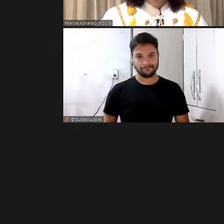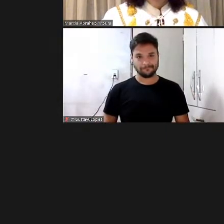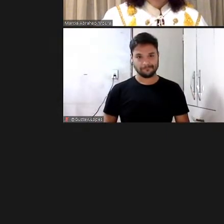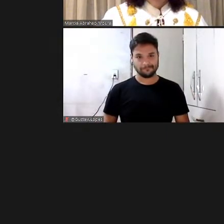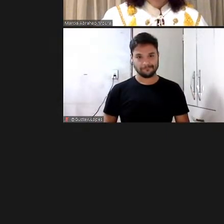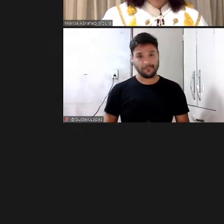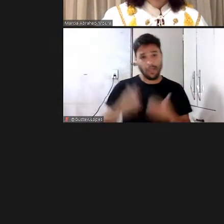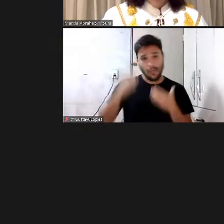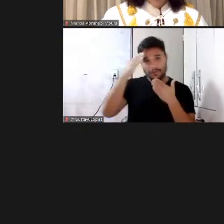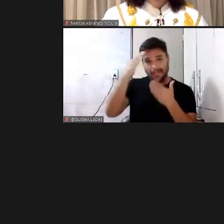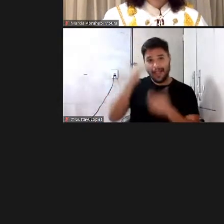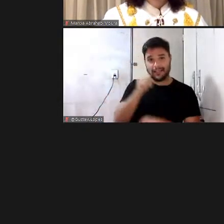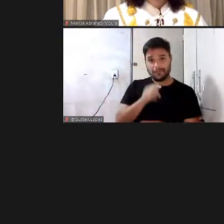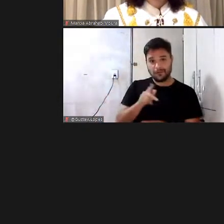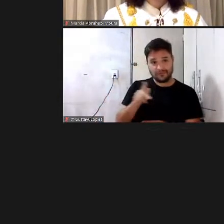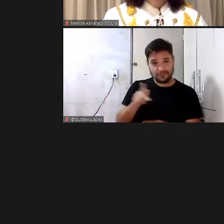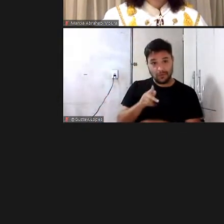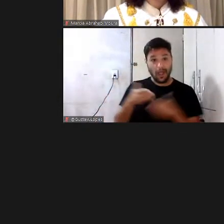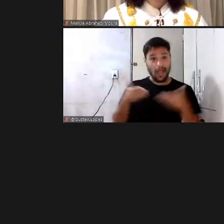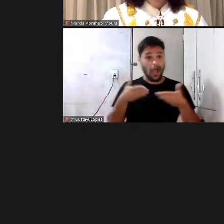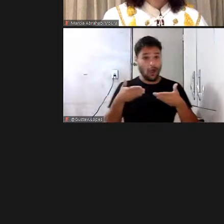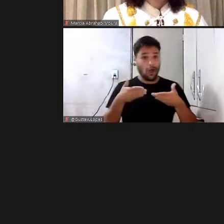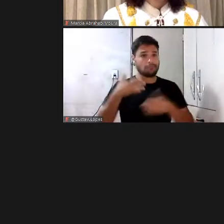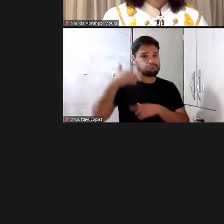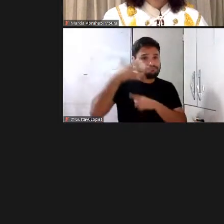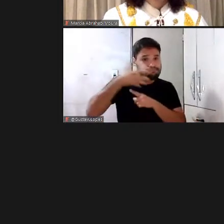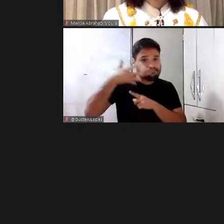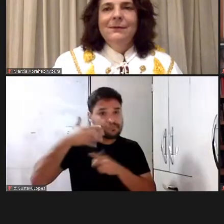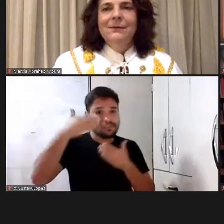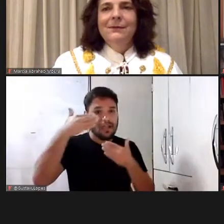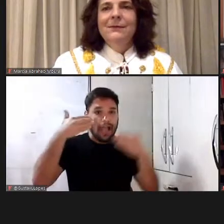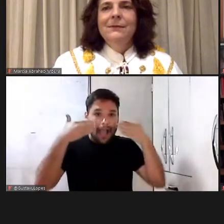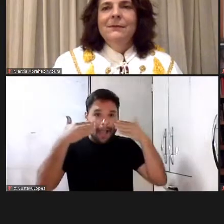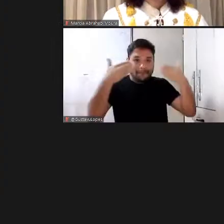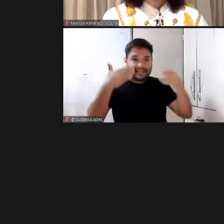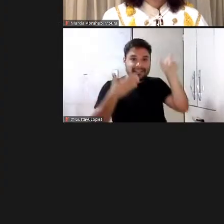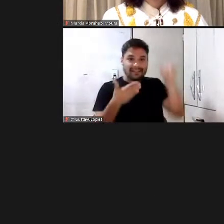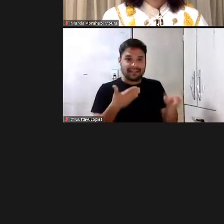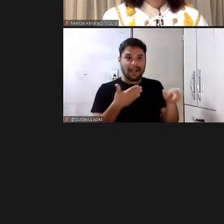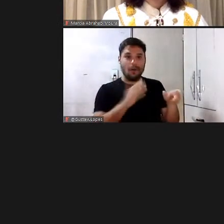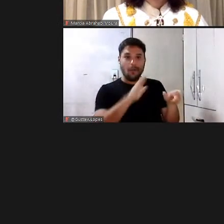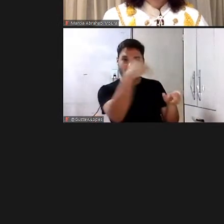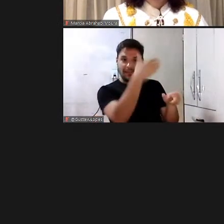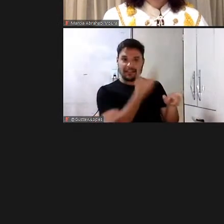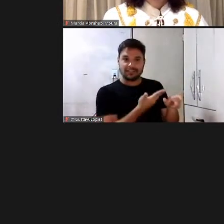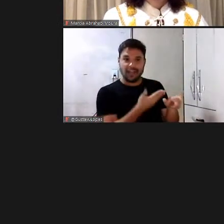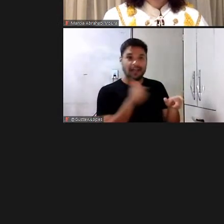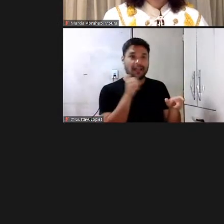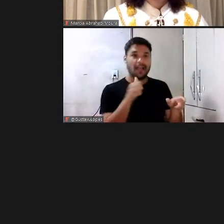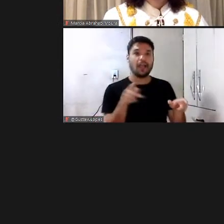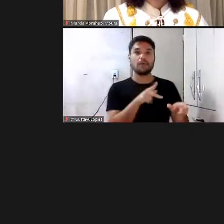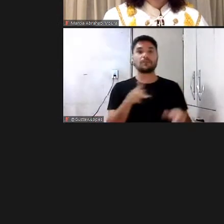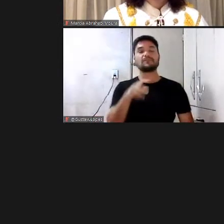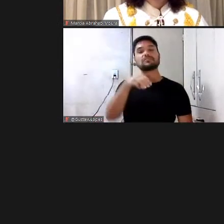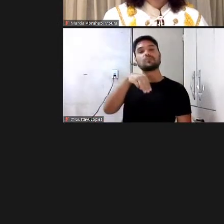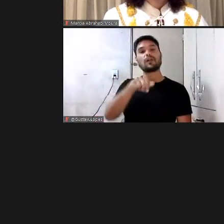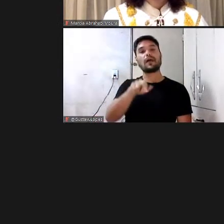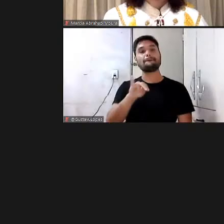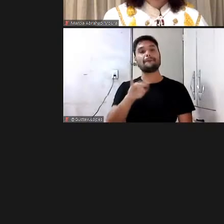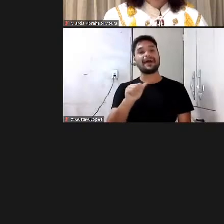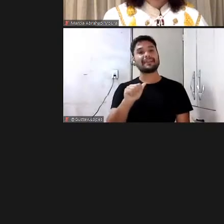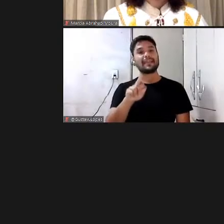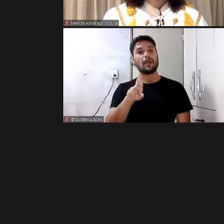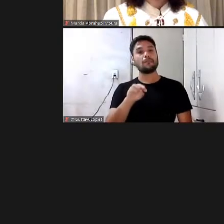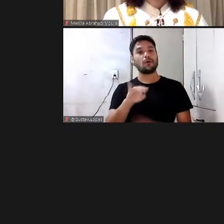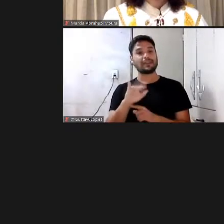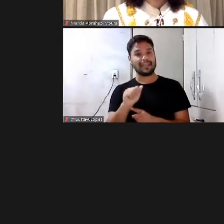Obrigada, professora. Para proferir o discurso de apresentação do homenageado, convidamos a professora Heloísa Maria Moreira de